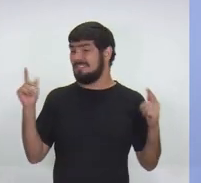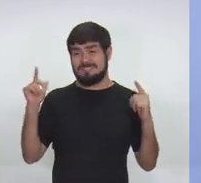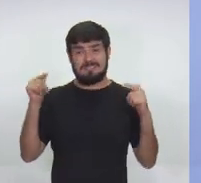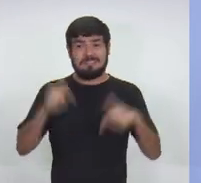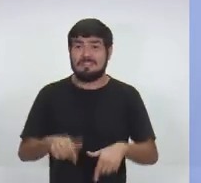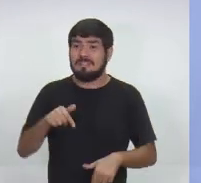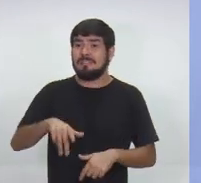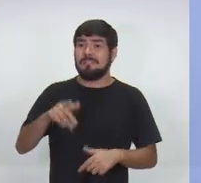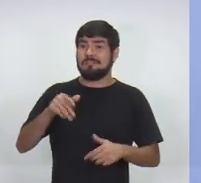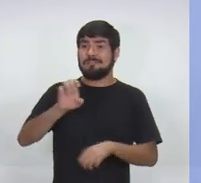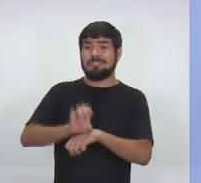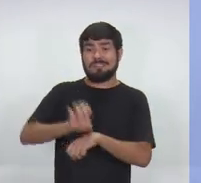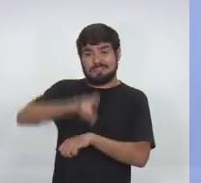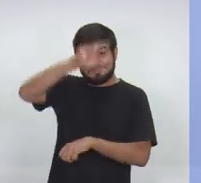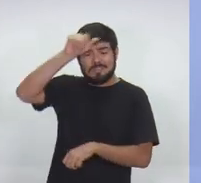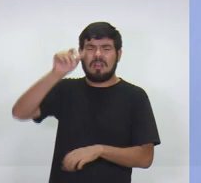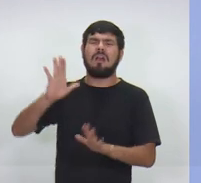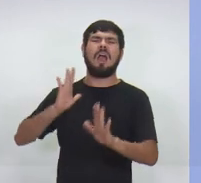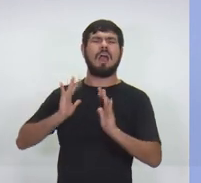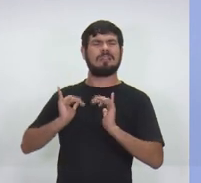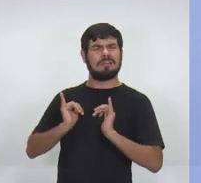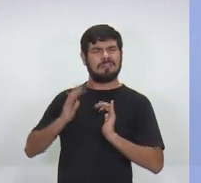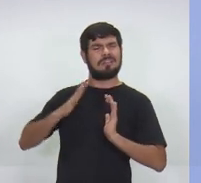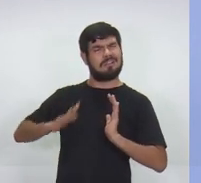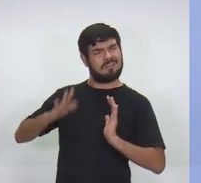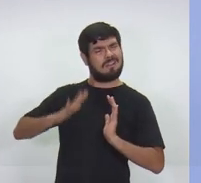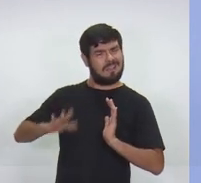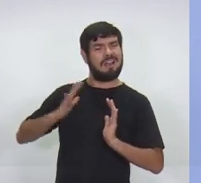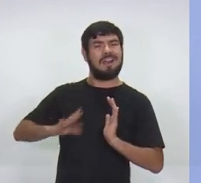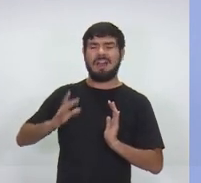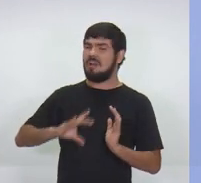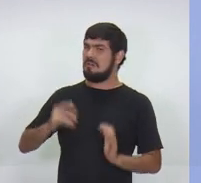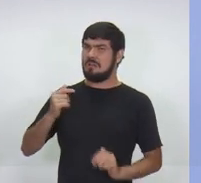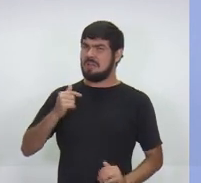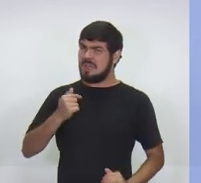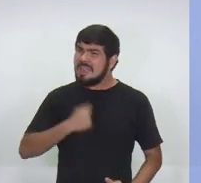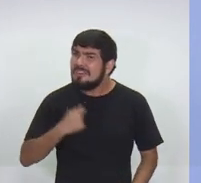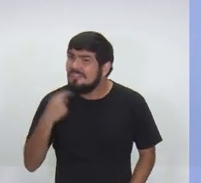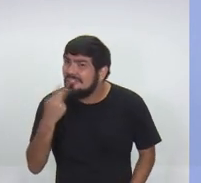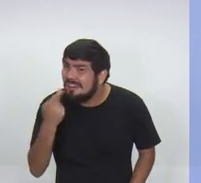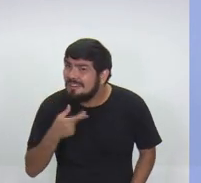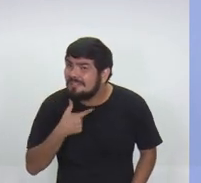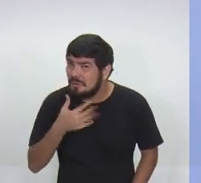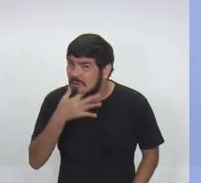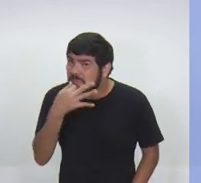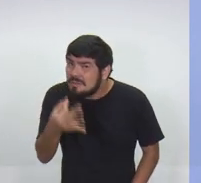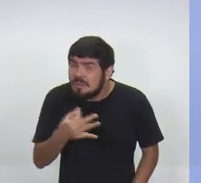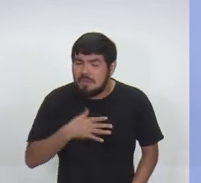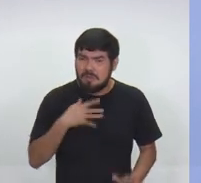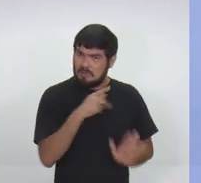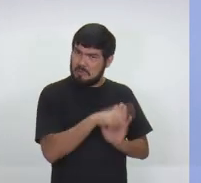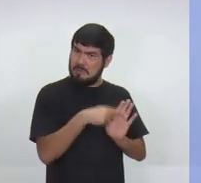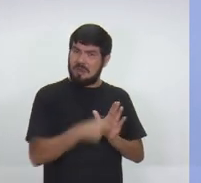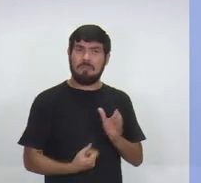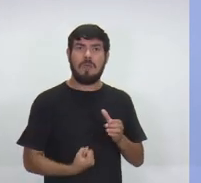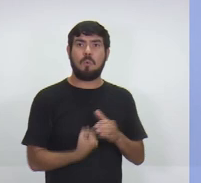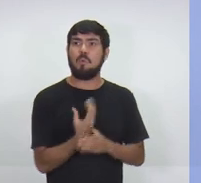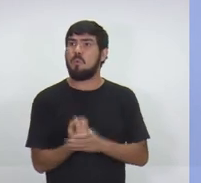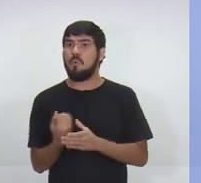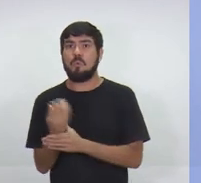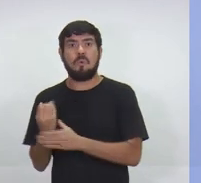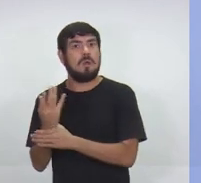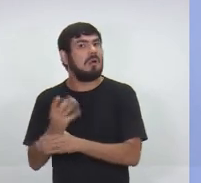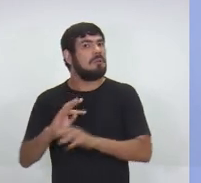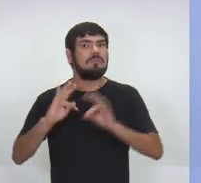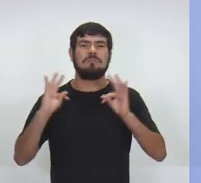ficar tranqüilo em relação a isso o legado é grande e não sei o que digo velho todos os programas sociais que implantamos o governo deixar um